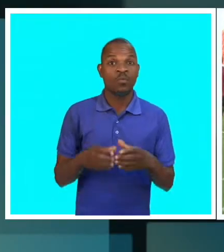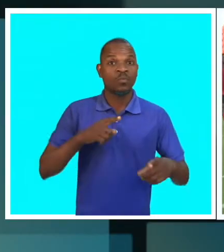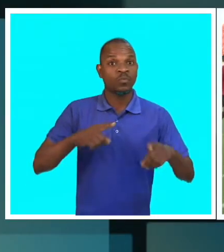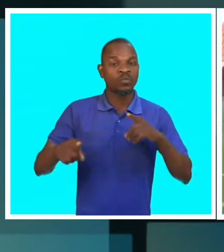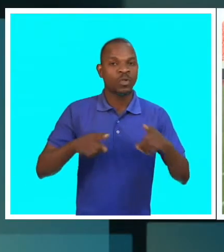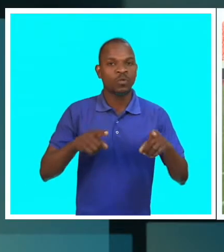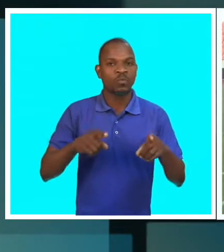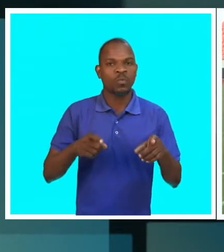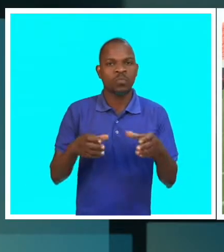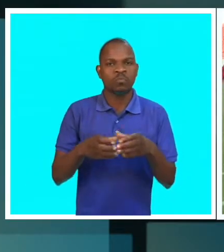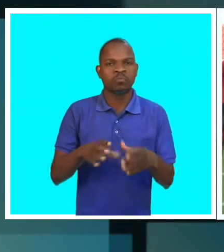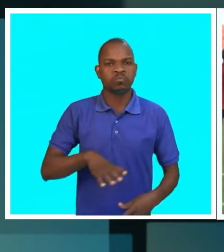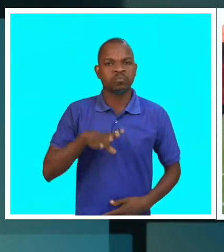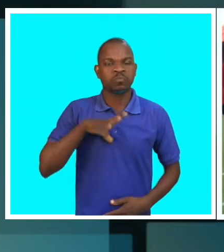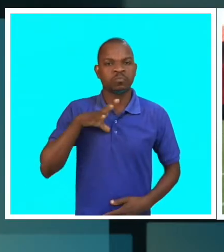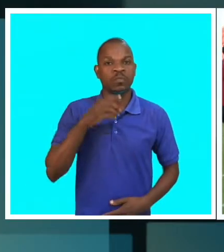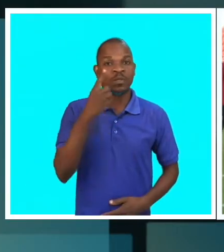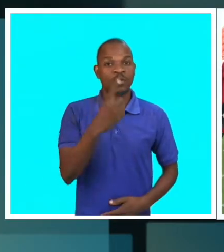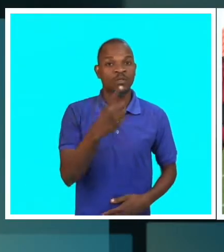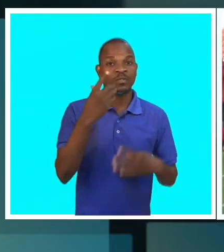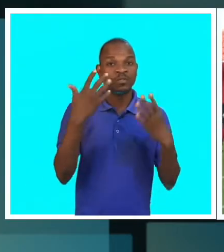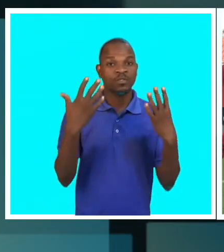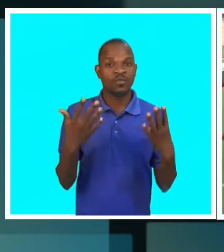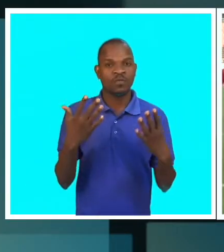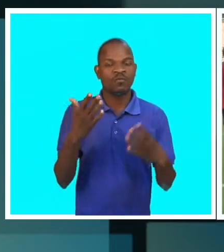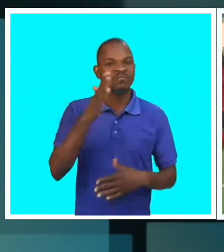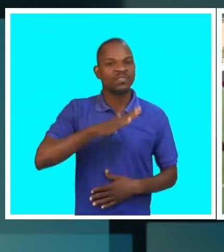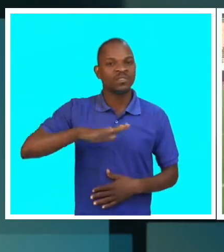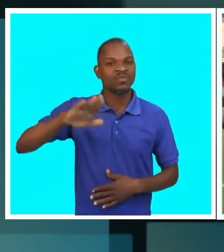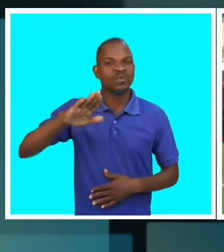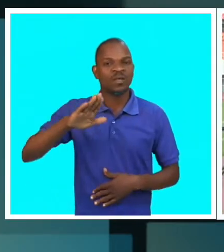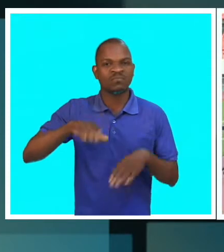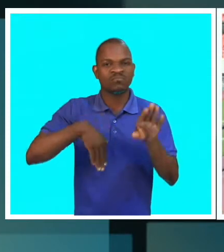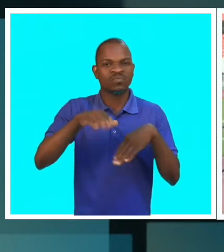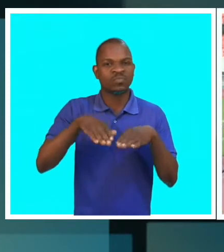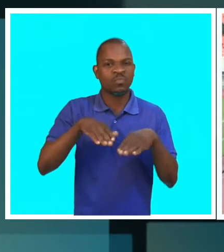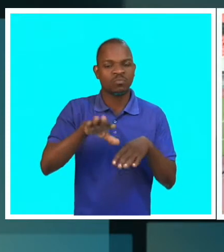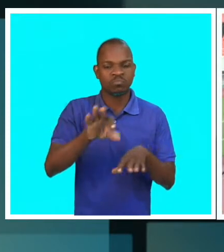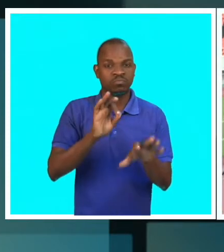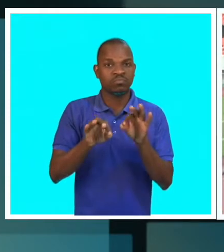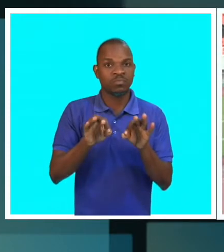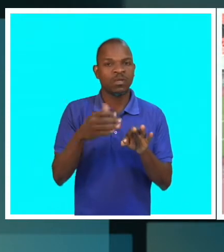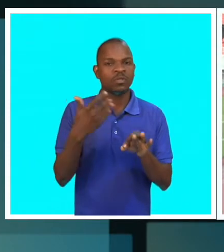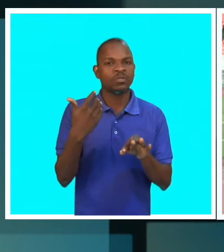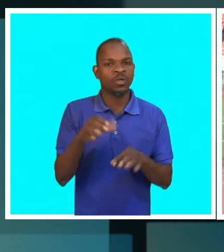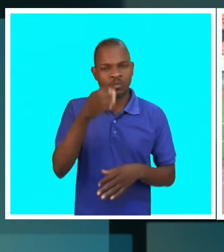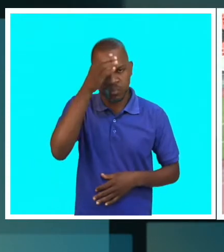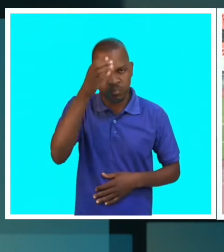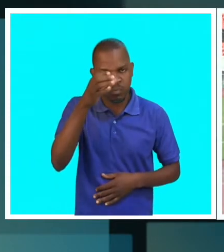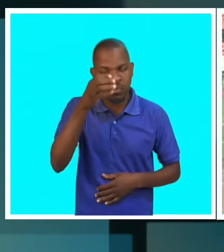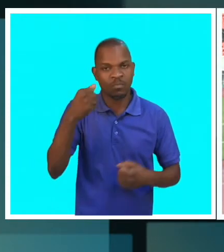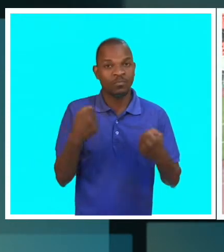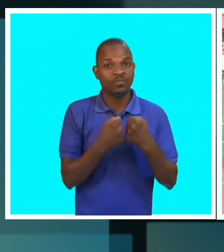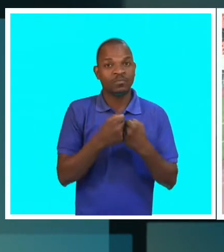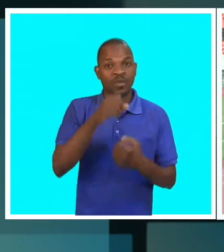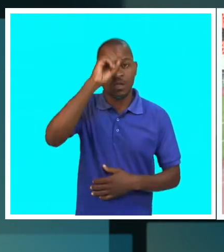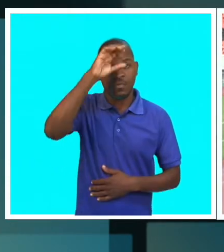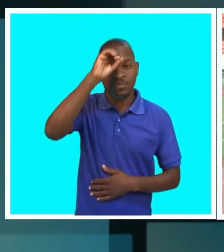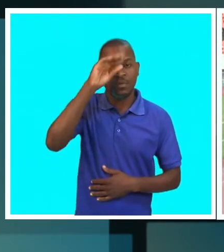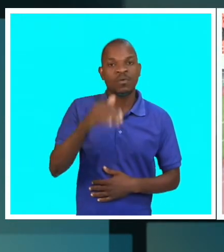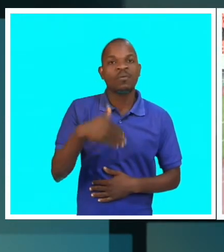A equipa técnica dos Mambinhas, de Sub-19, está confiante numa vitória diante da sua congênere da